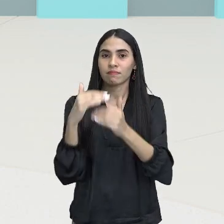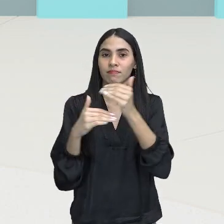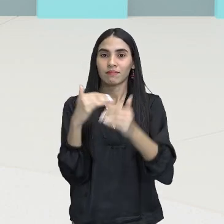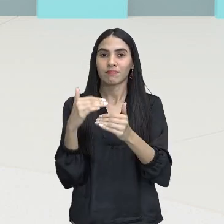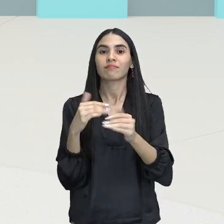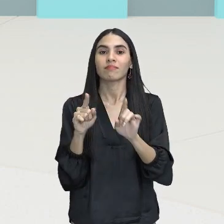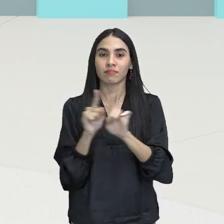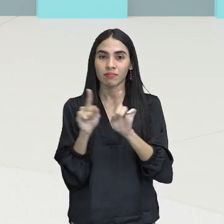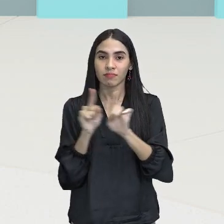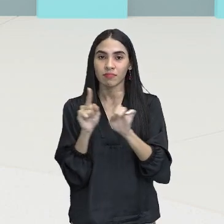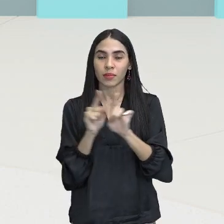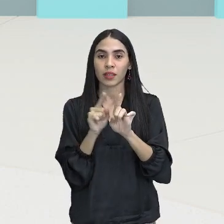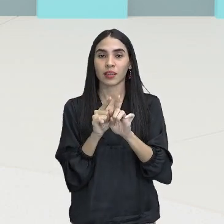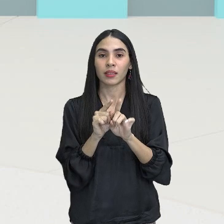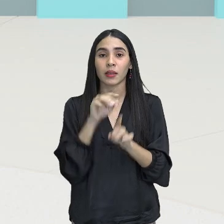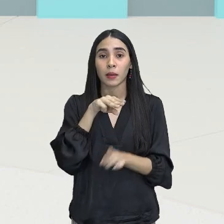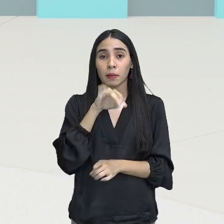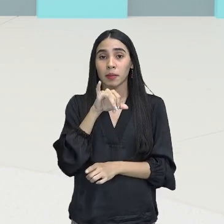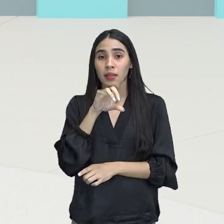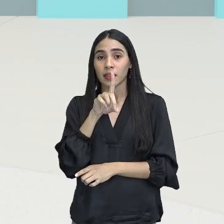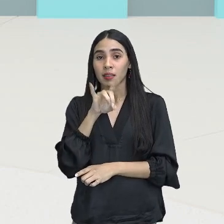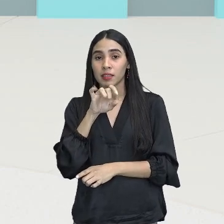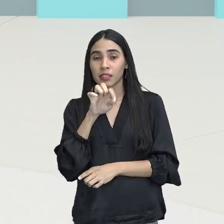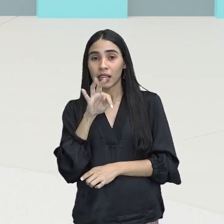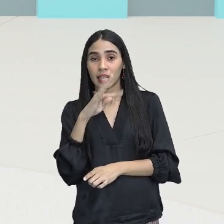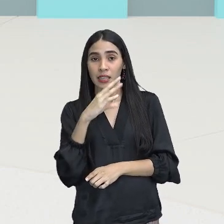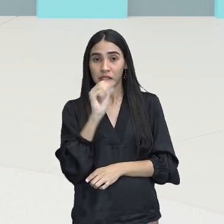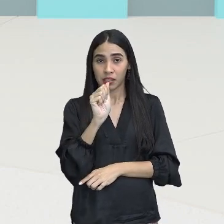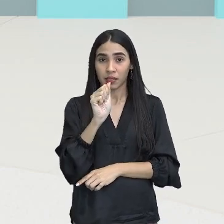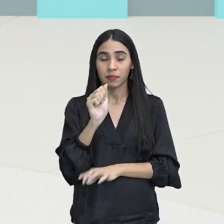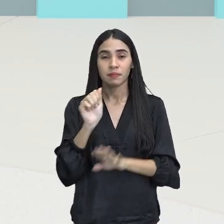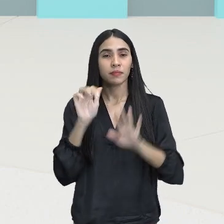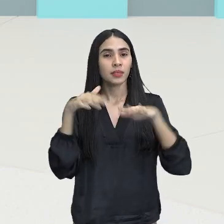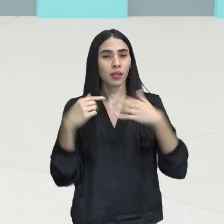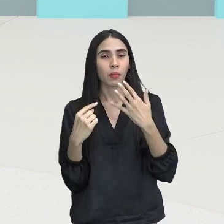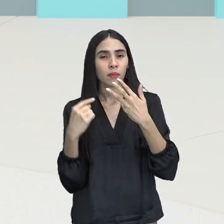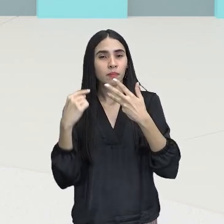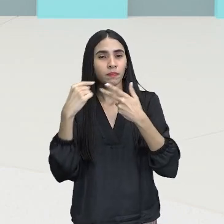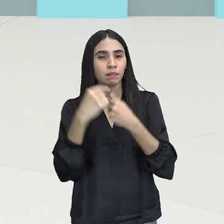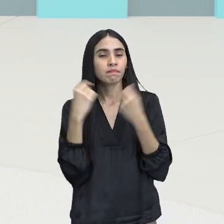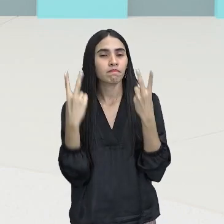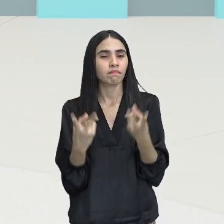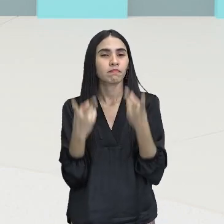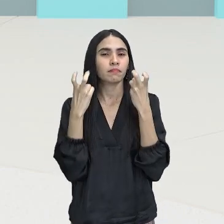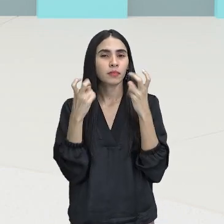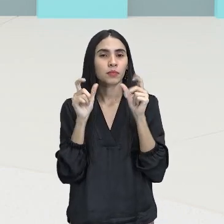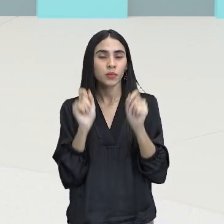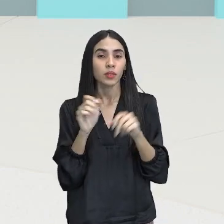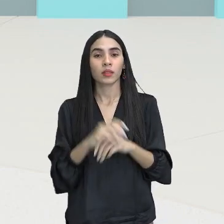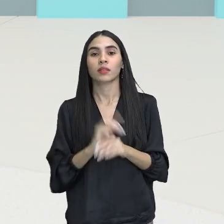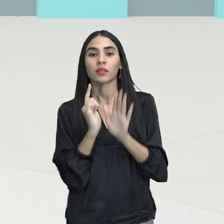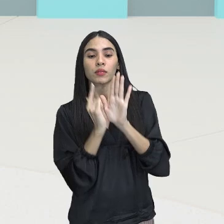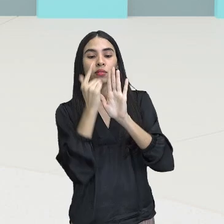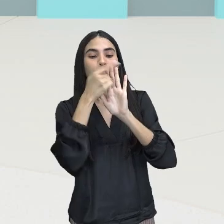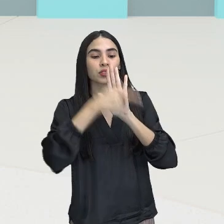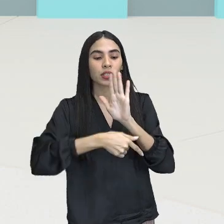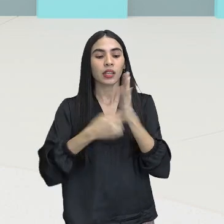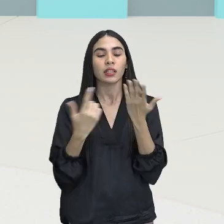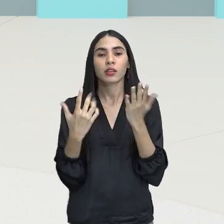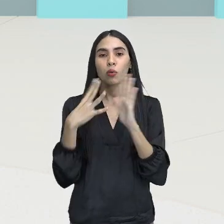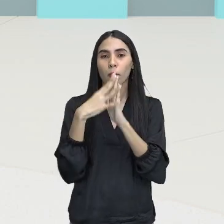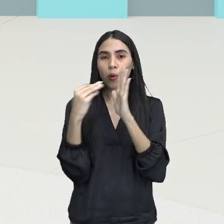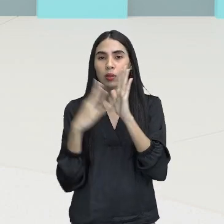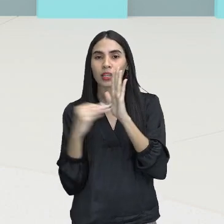transição também midiática. Então, tudo isso nos faz perceber que os gêneros,